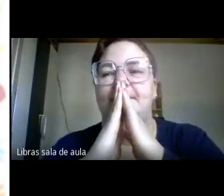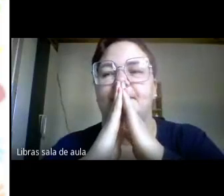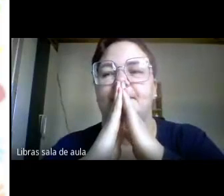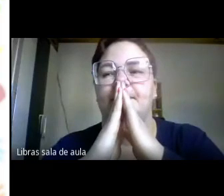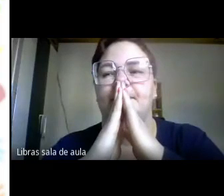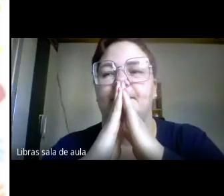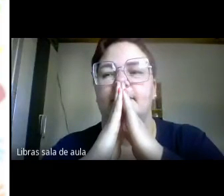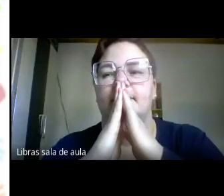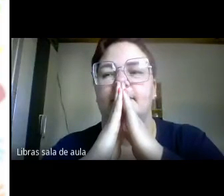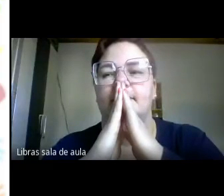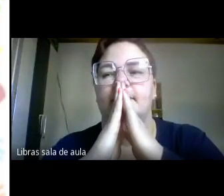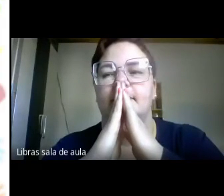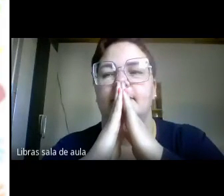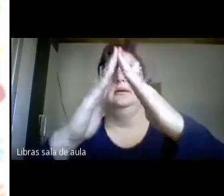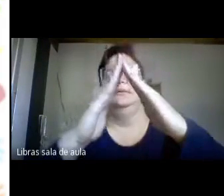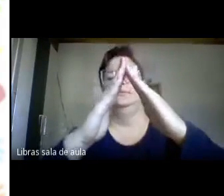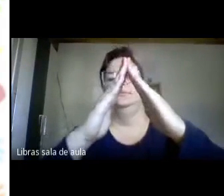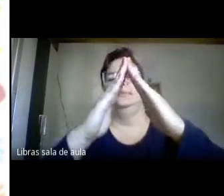casa.